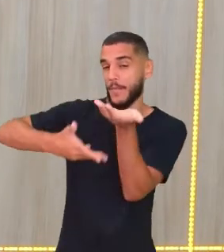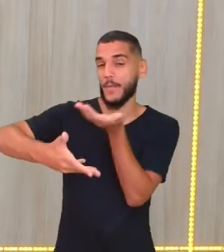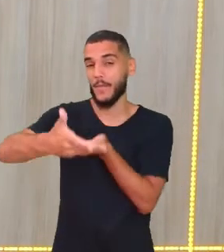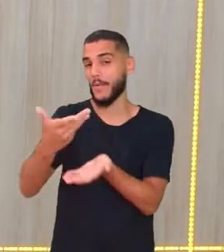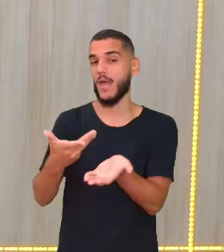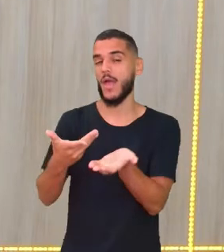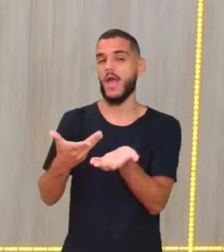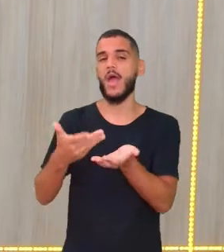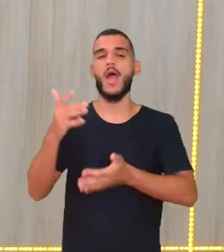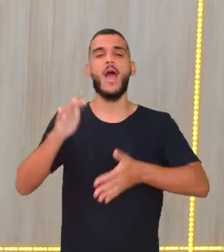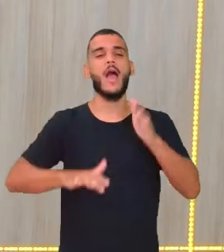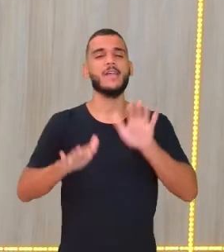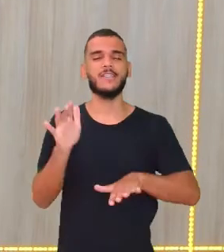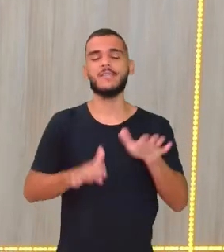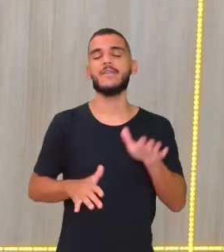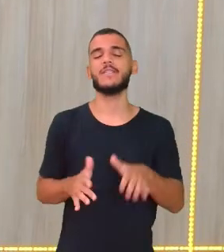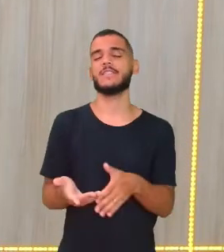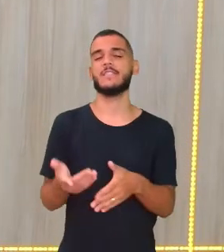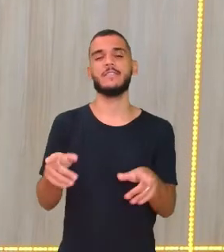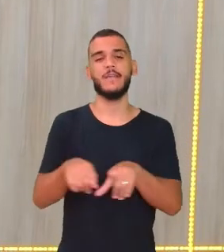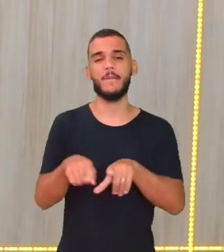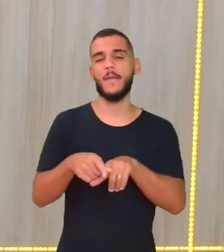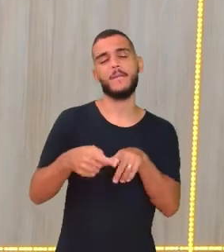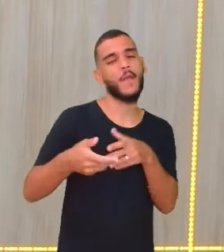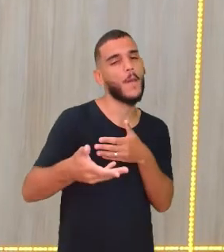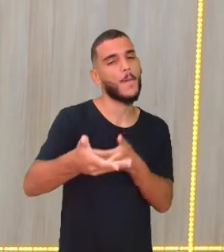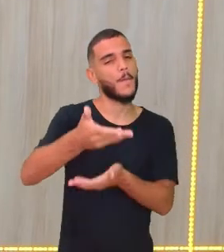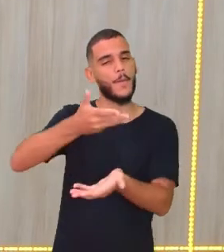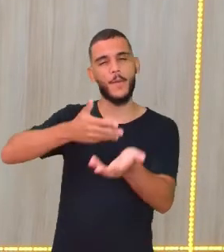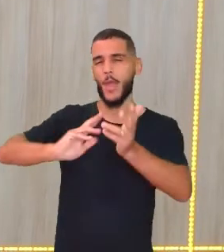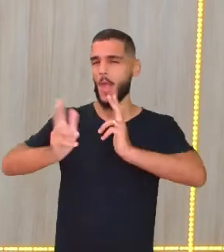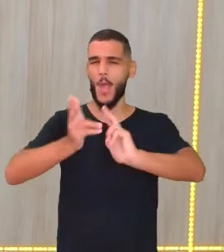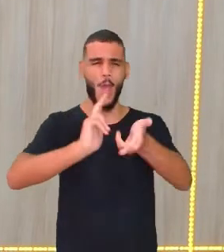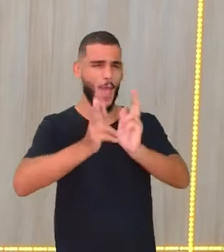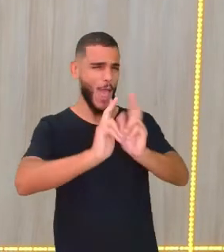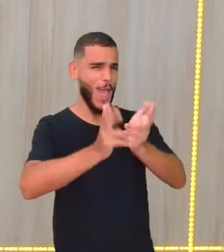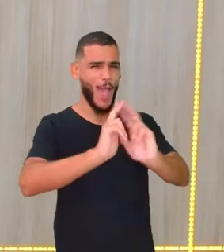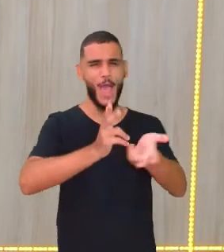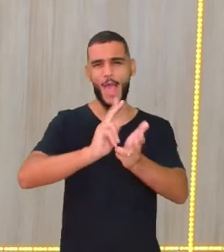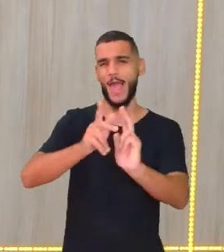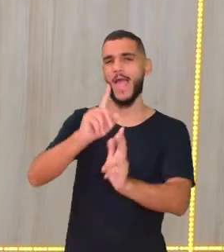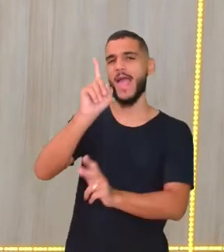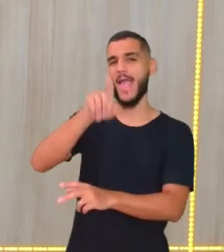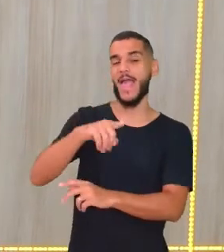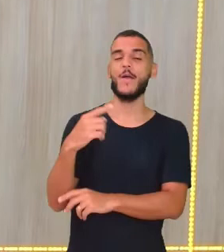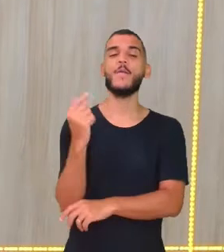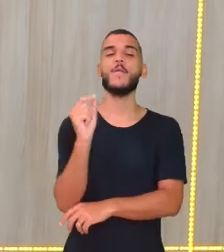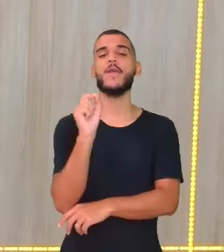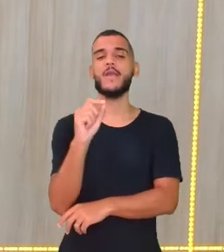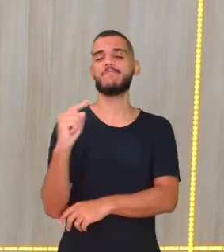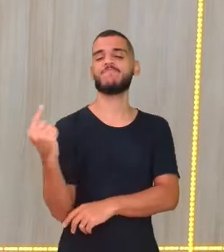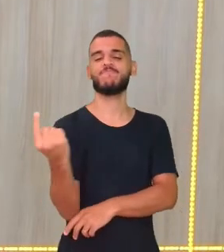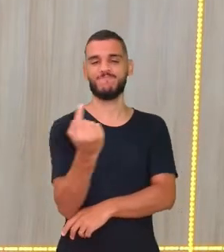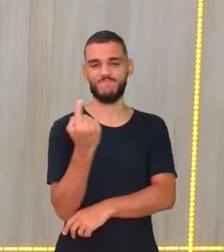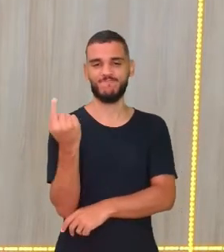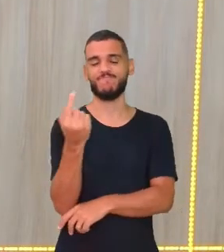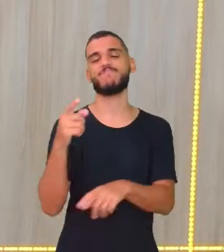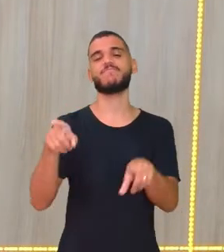vezes essa bastante interação também são dias de isolamentos, não é? E é